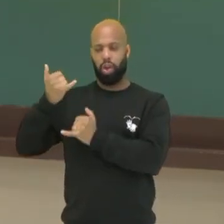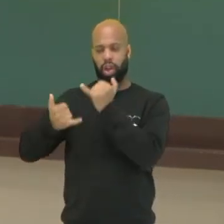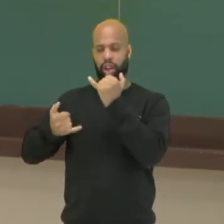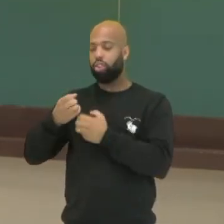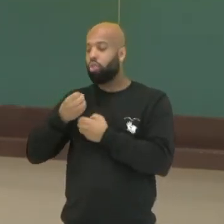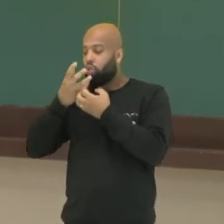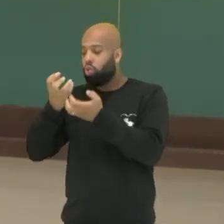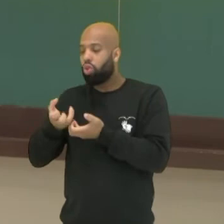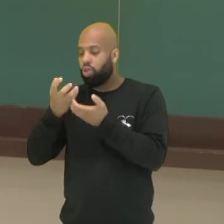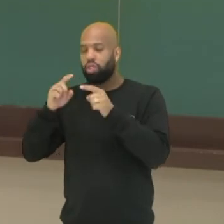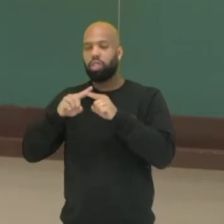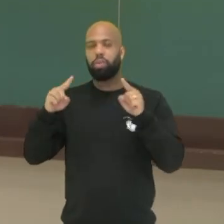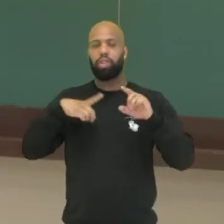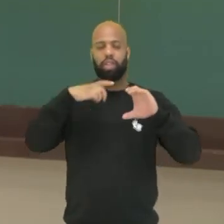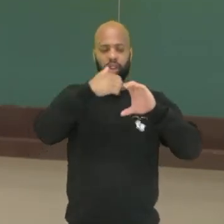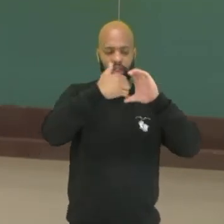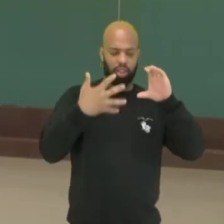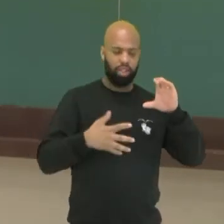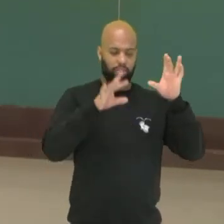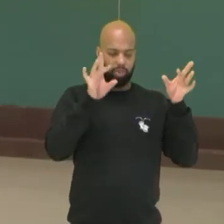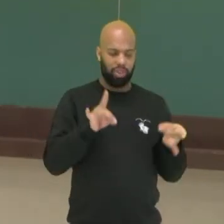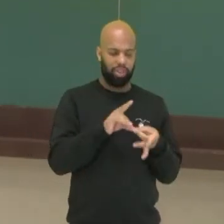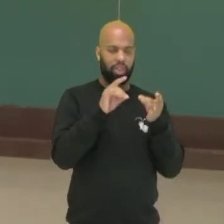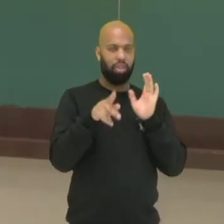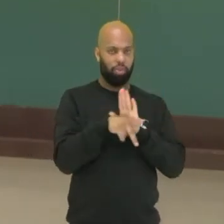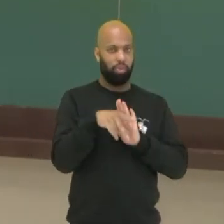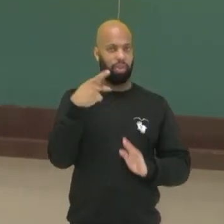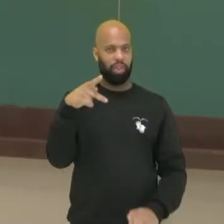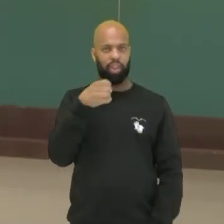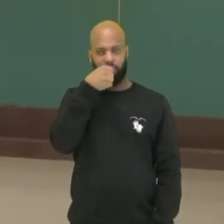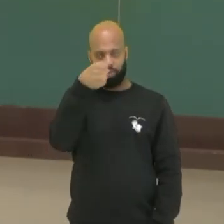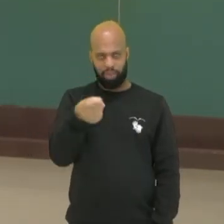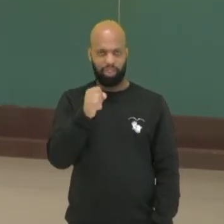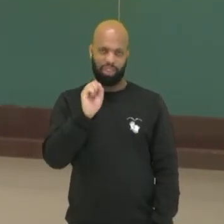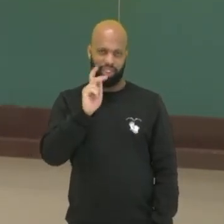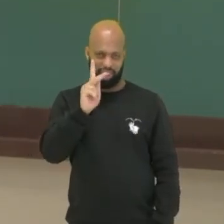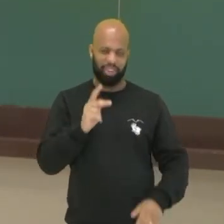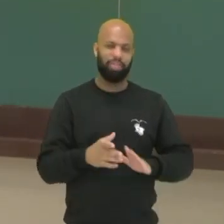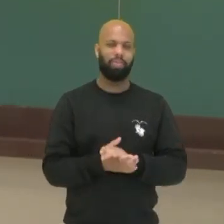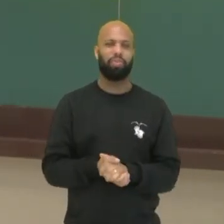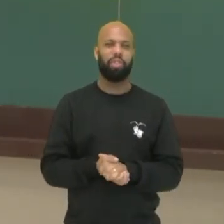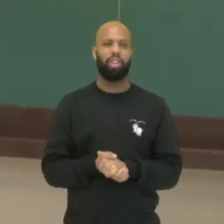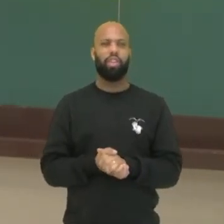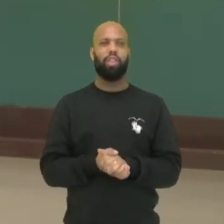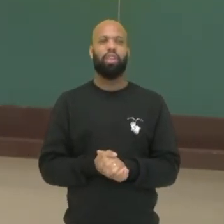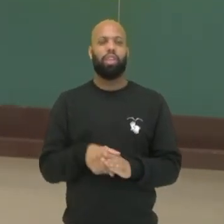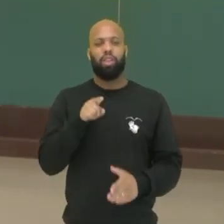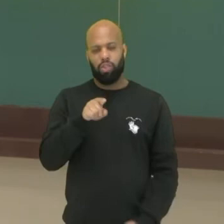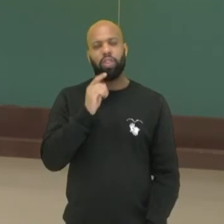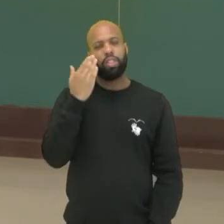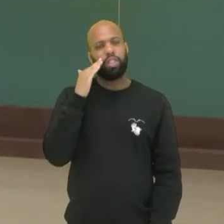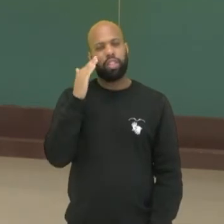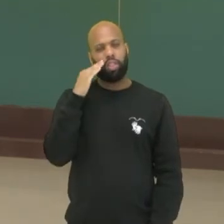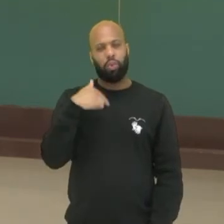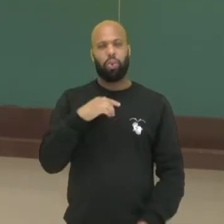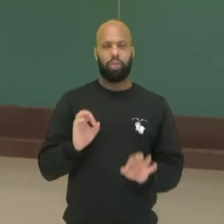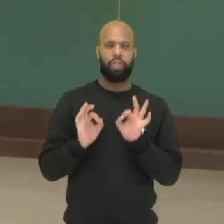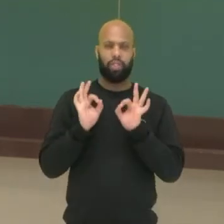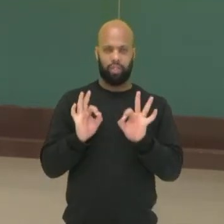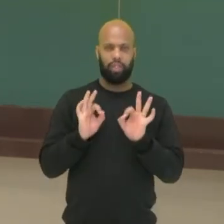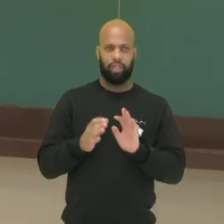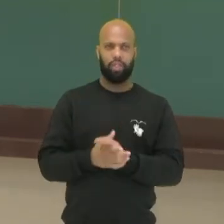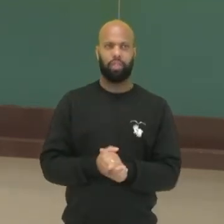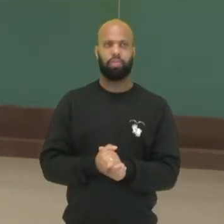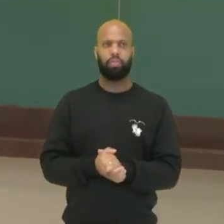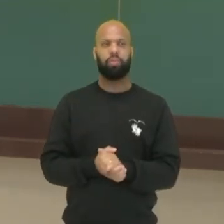tem características próprias dela. Beleza, né? Mas isso eu sei que você está tranquilinho, está indo de